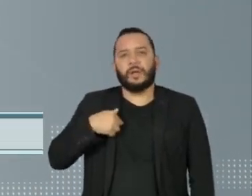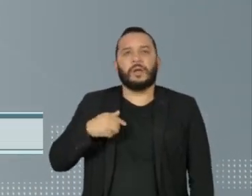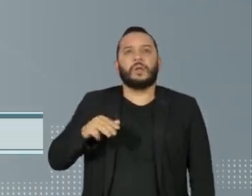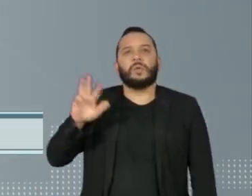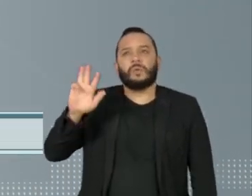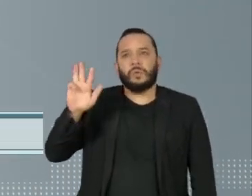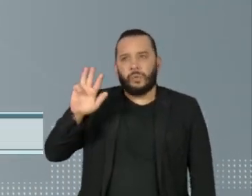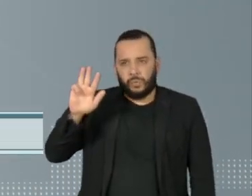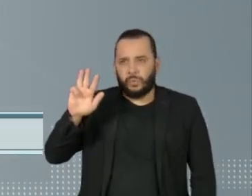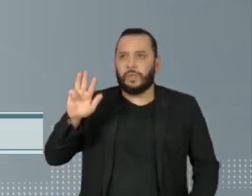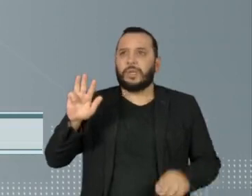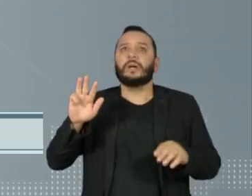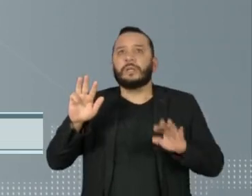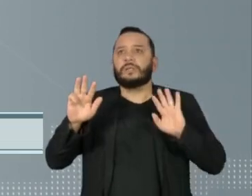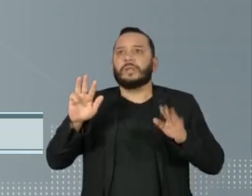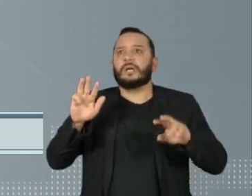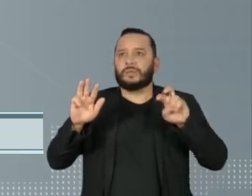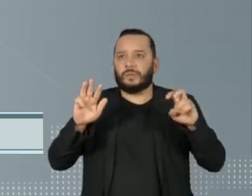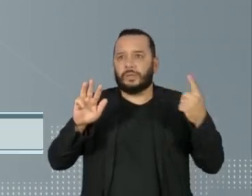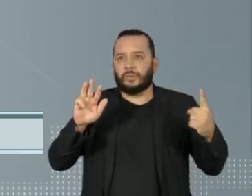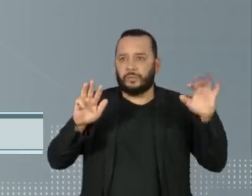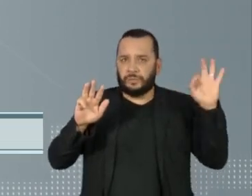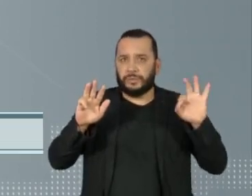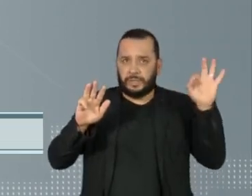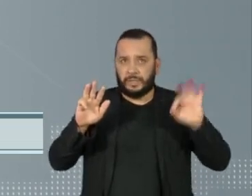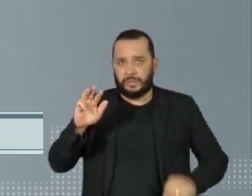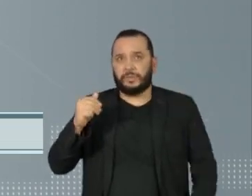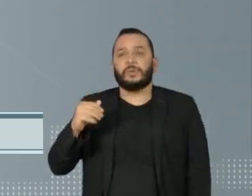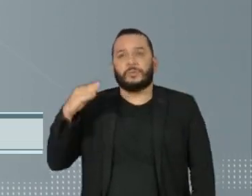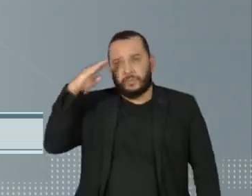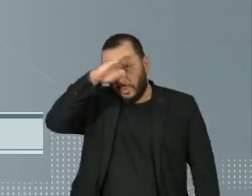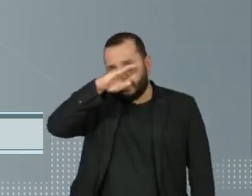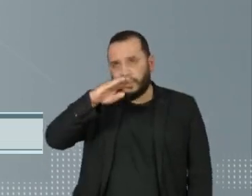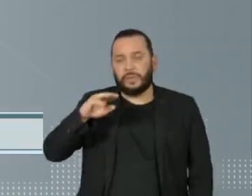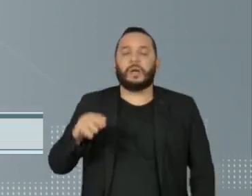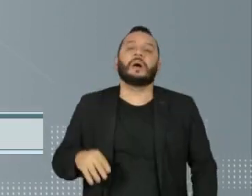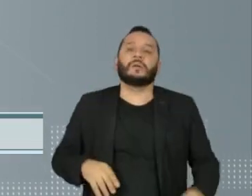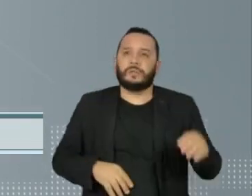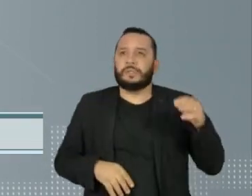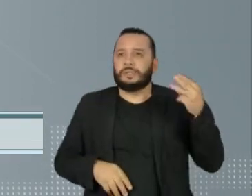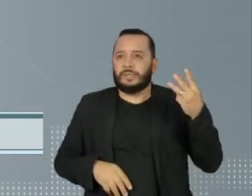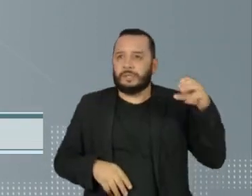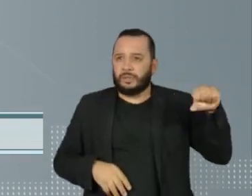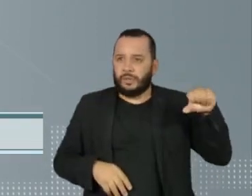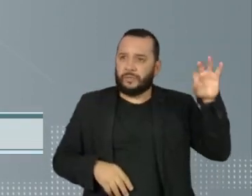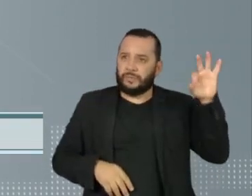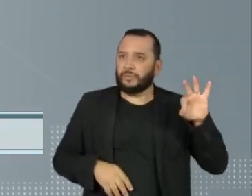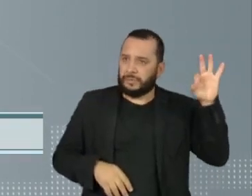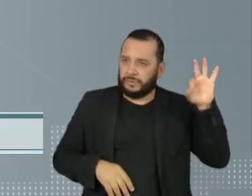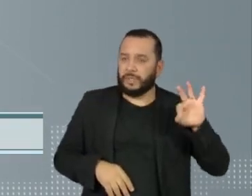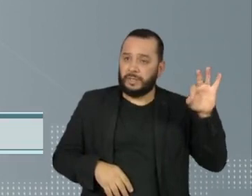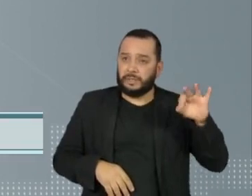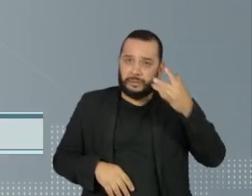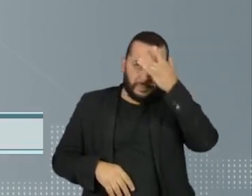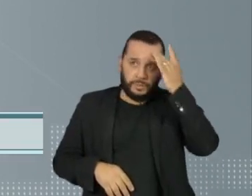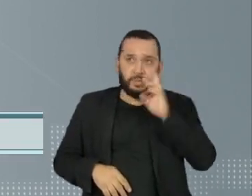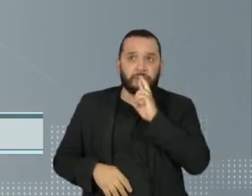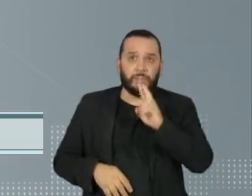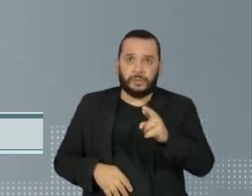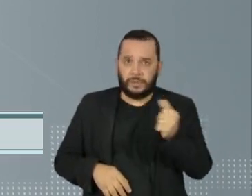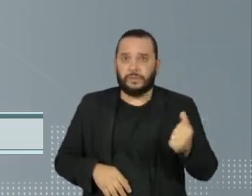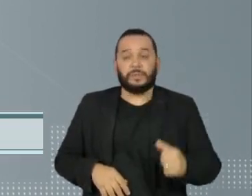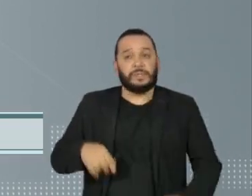51 por cento das intenções de voto Jair bolsonaro registra 39 por cento da preferência de quem respondeu a pesquisa